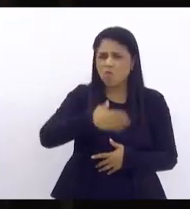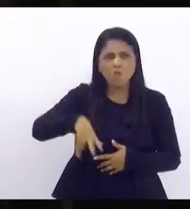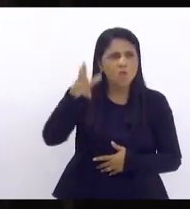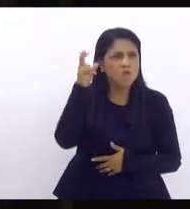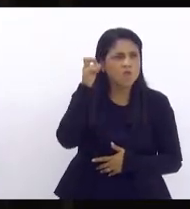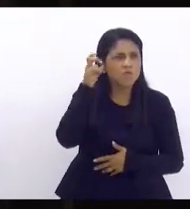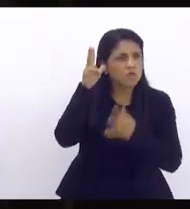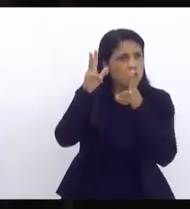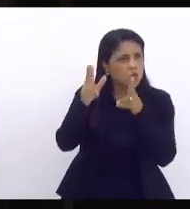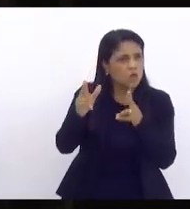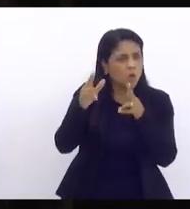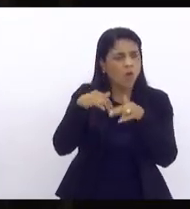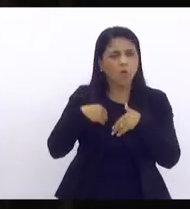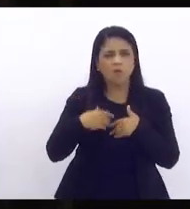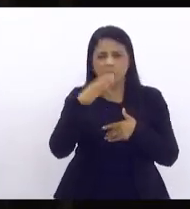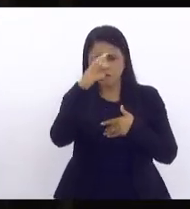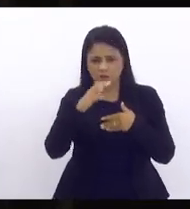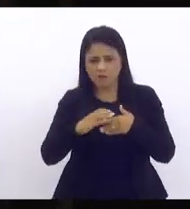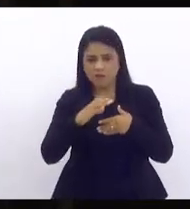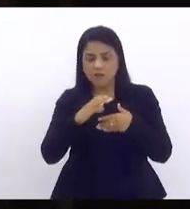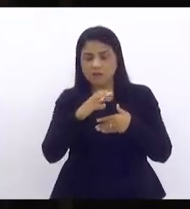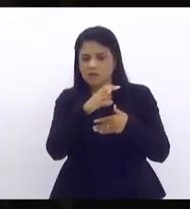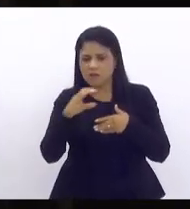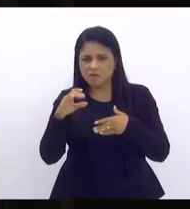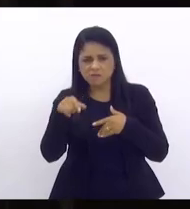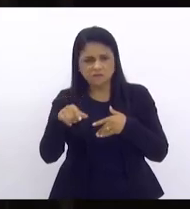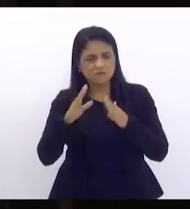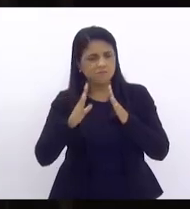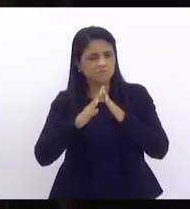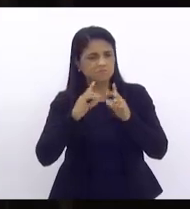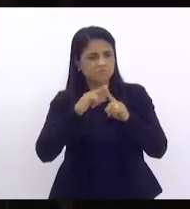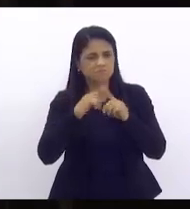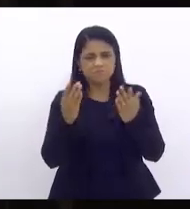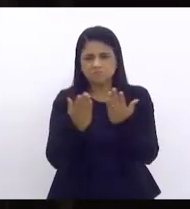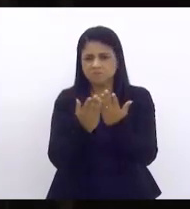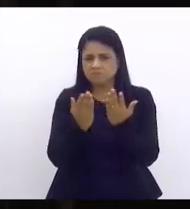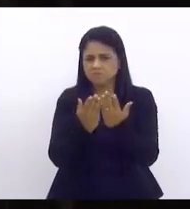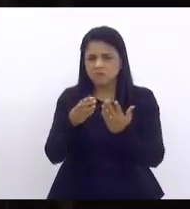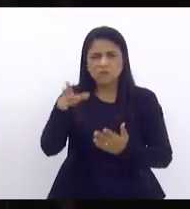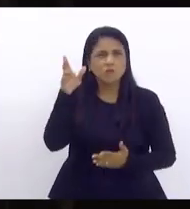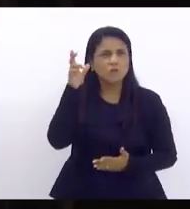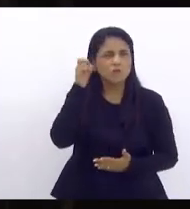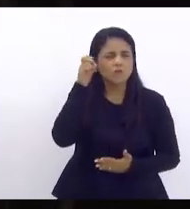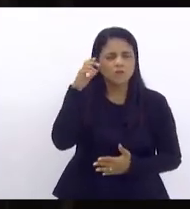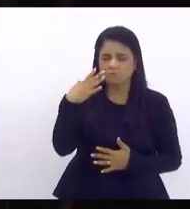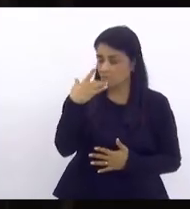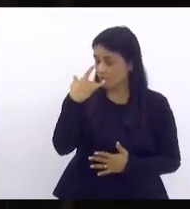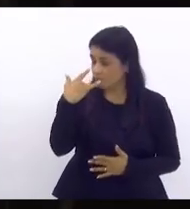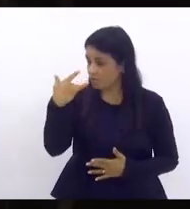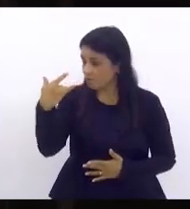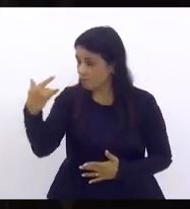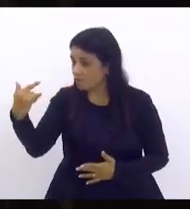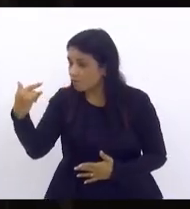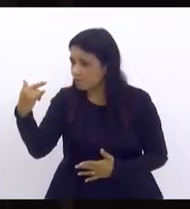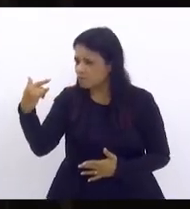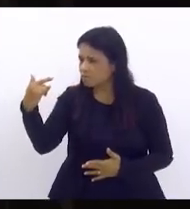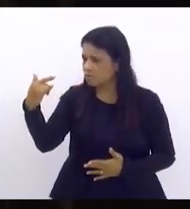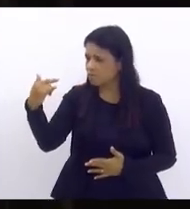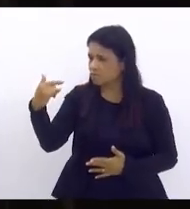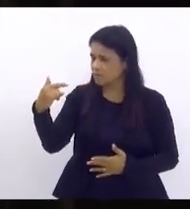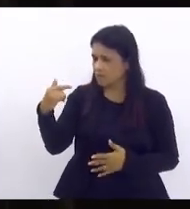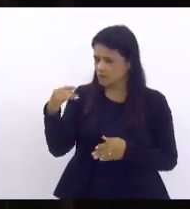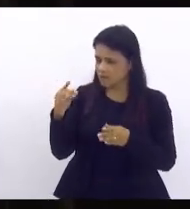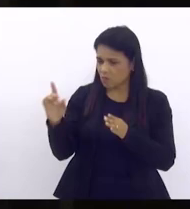Aquele louvor foi lá fora e me atraiu de uma maneira e trouxe-me